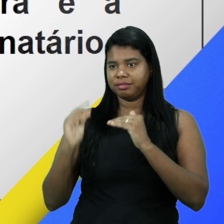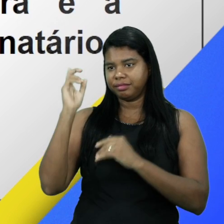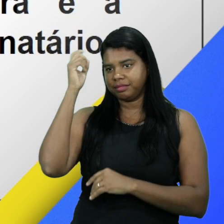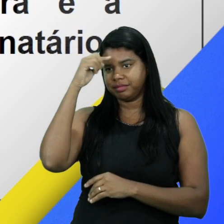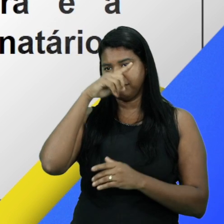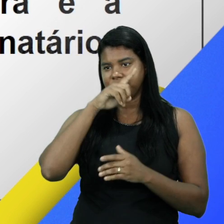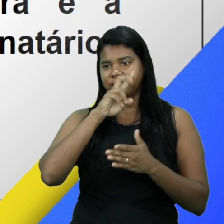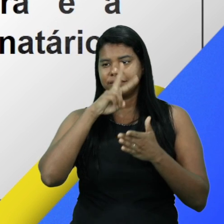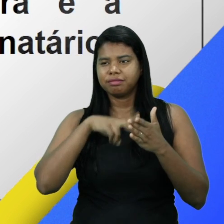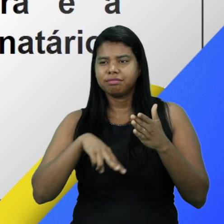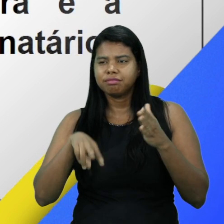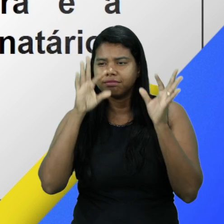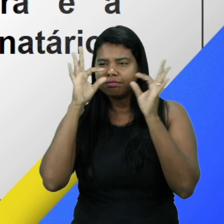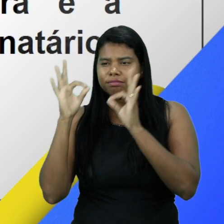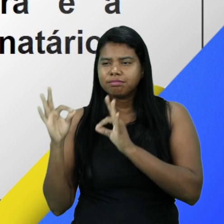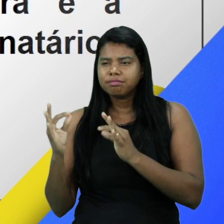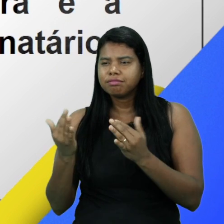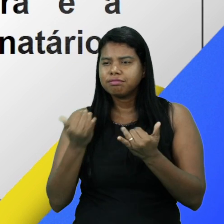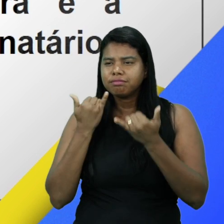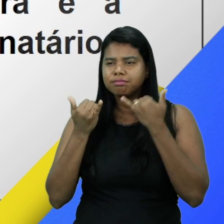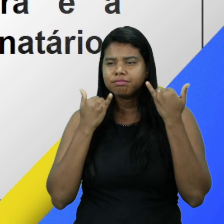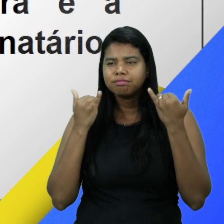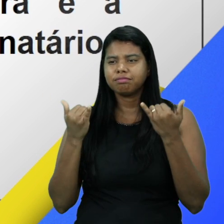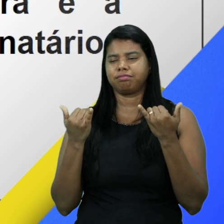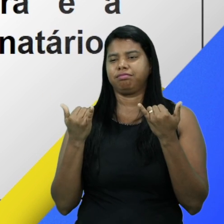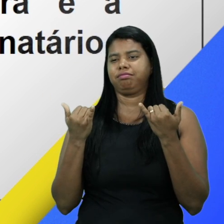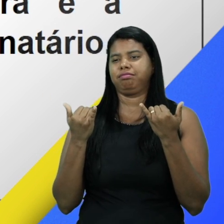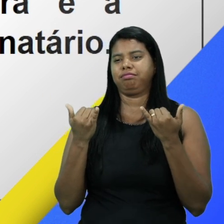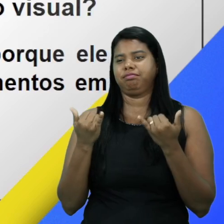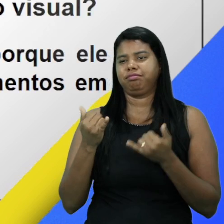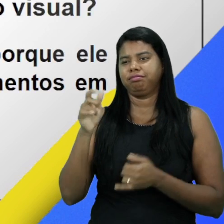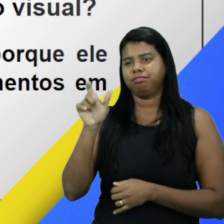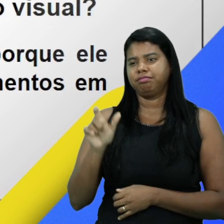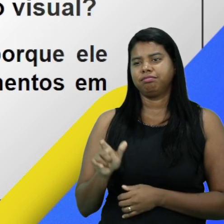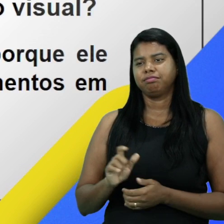leitura e a informação pode não chegar ao seu usuário.